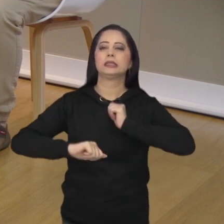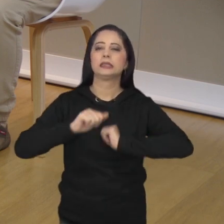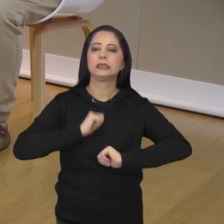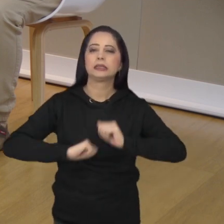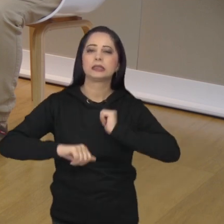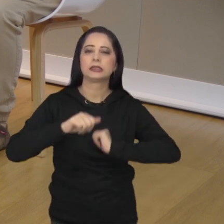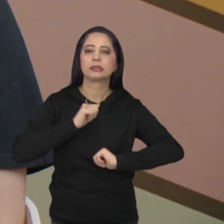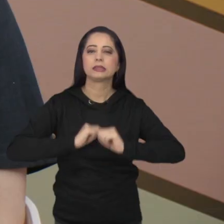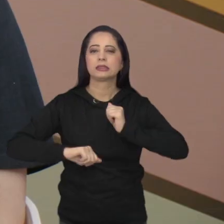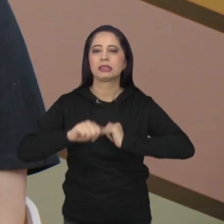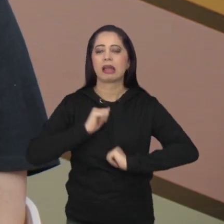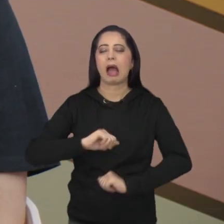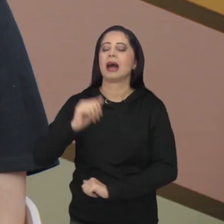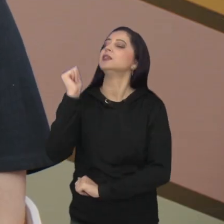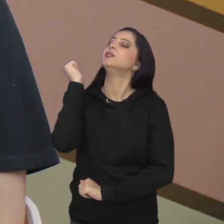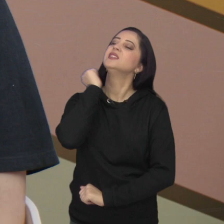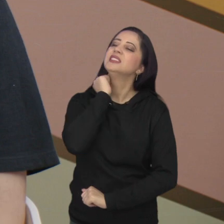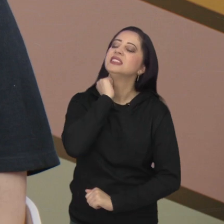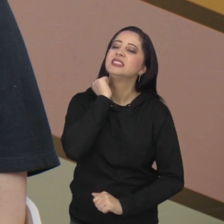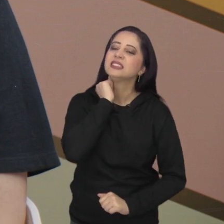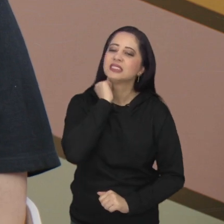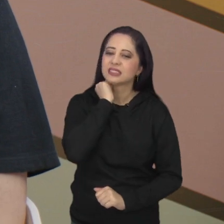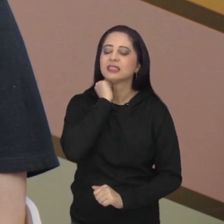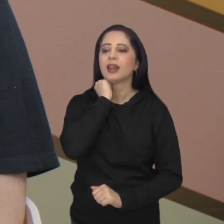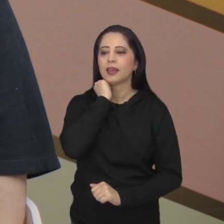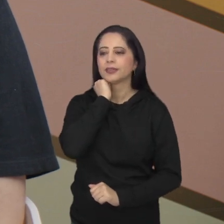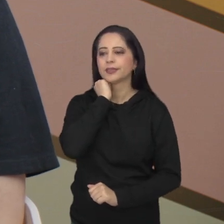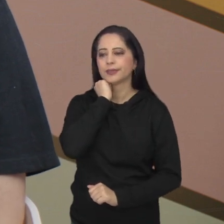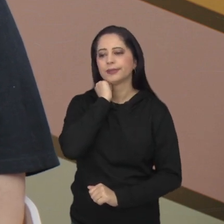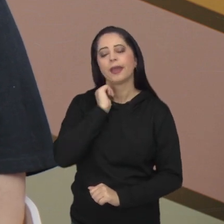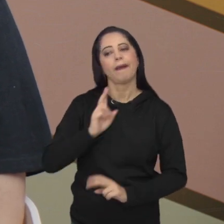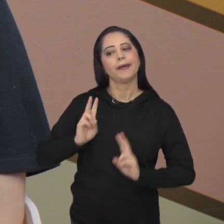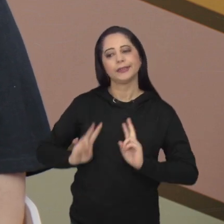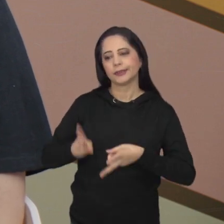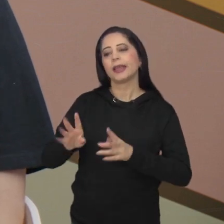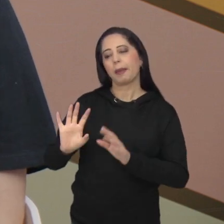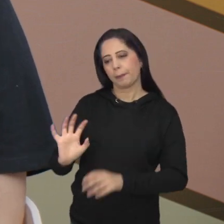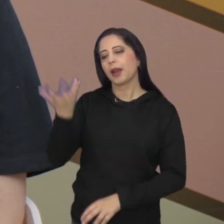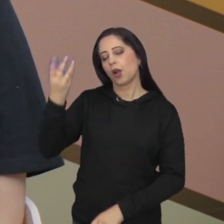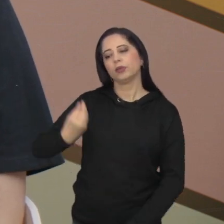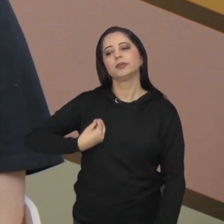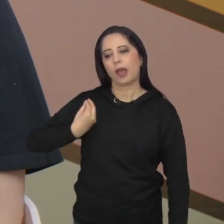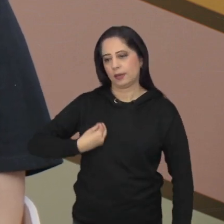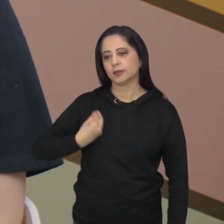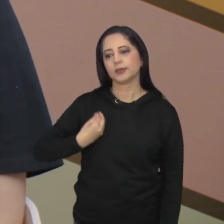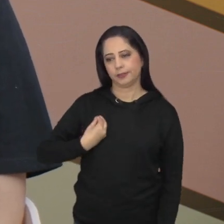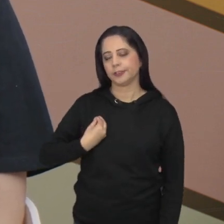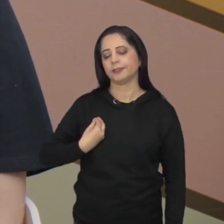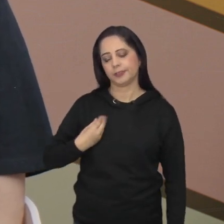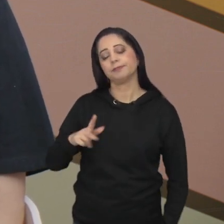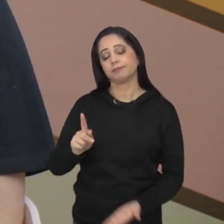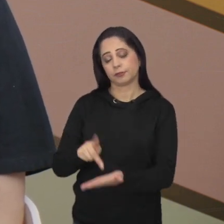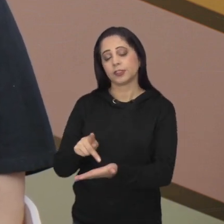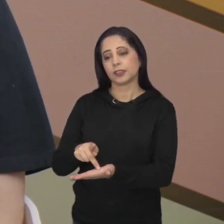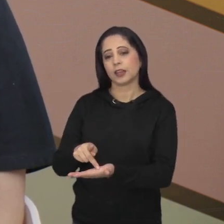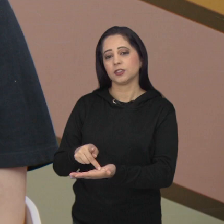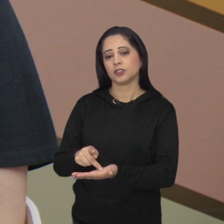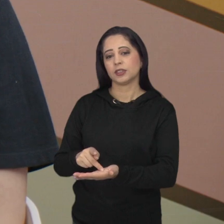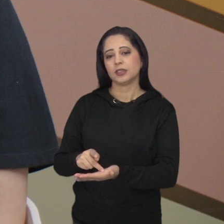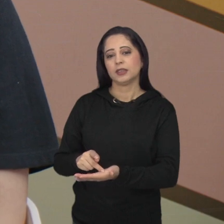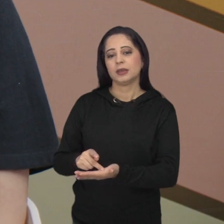verdade. A ansiedade e o estresse fazem parte da nossa vida. Não tem como a gente fugir